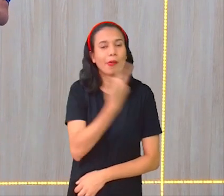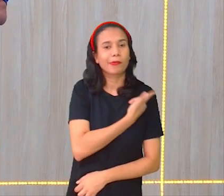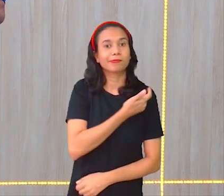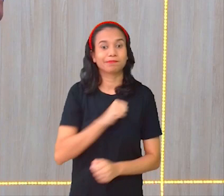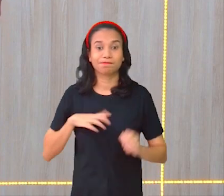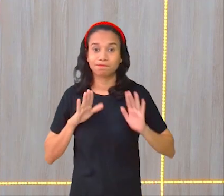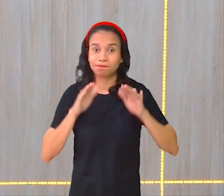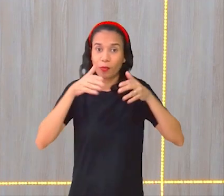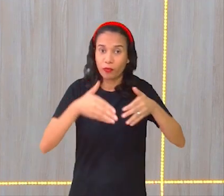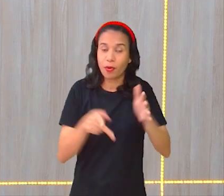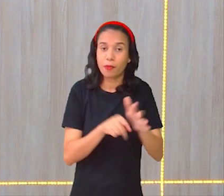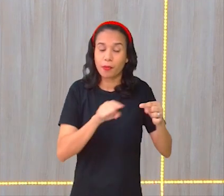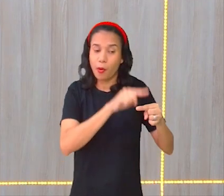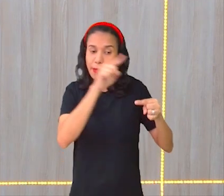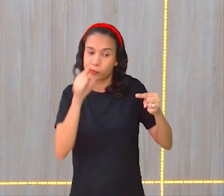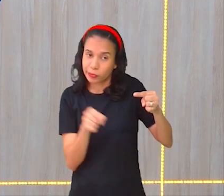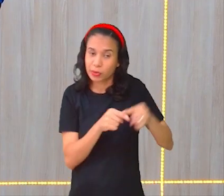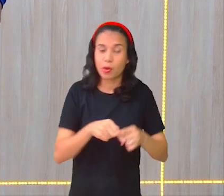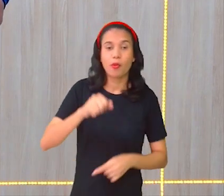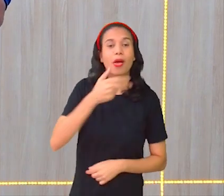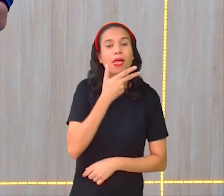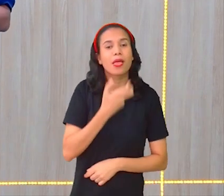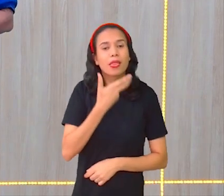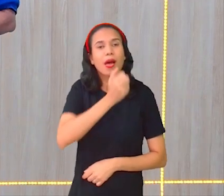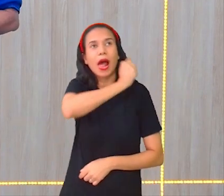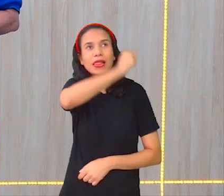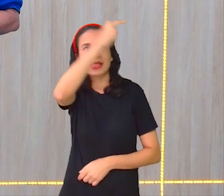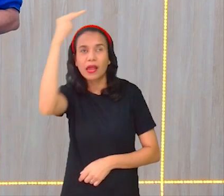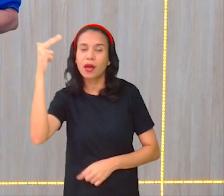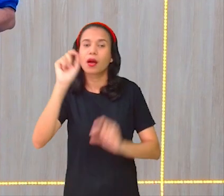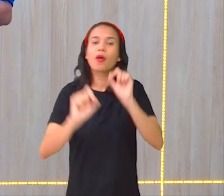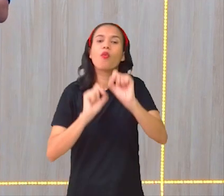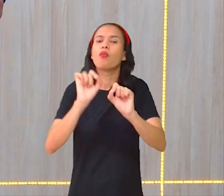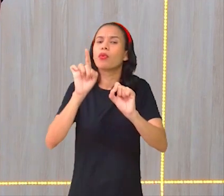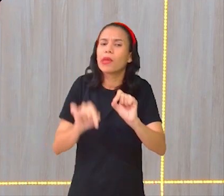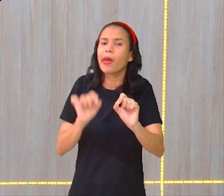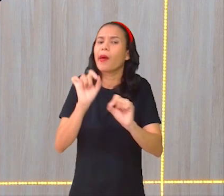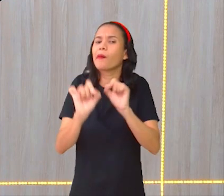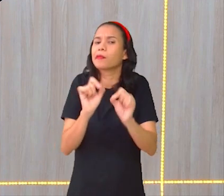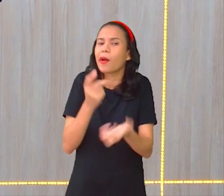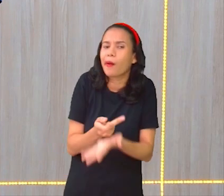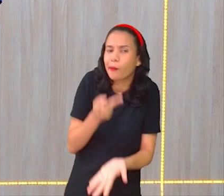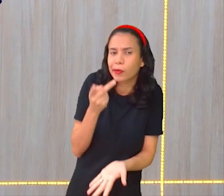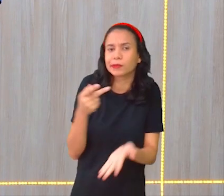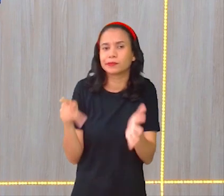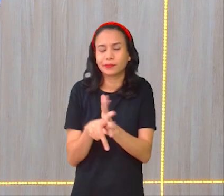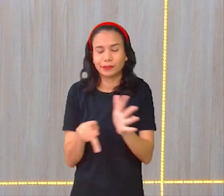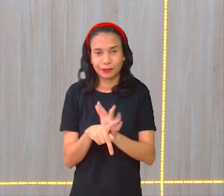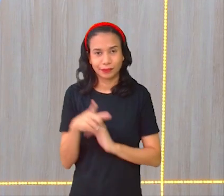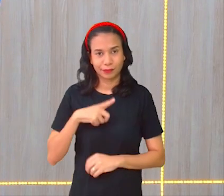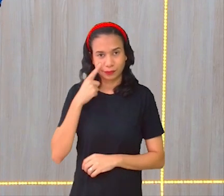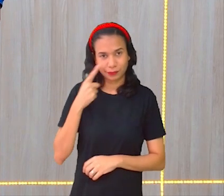o ciclo natalino. Então, a gente vai falar um pouquinho o que é esse ciclo natalino, o que é que acontece nesse